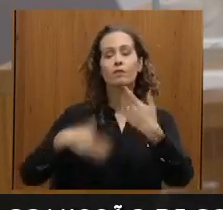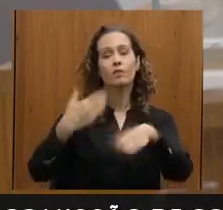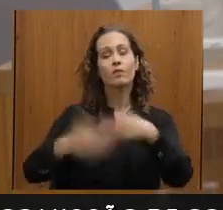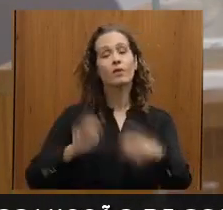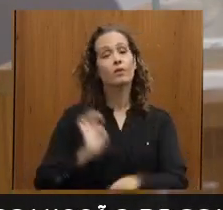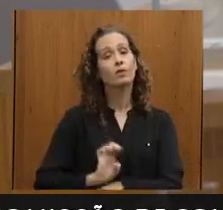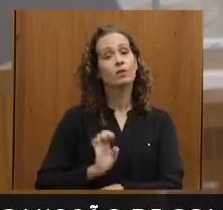de Minas Gerais.